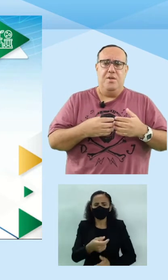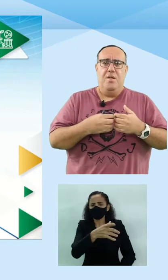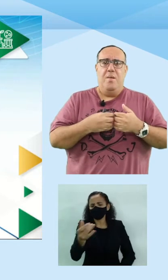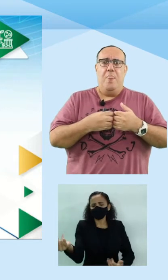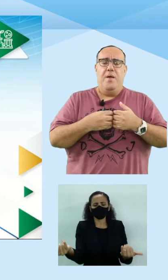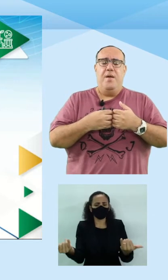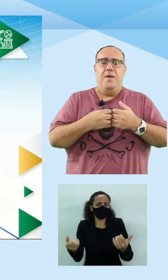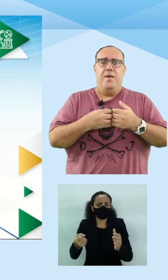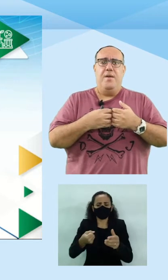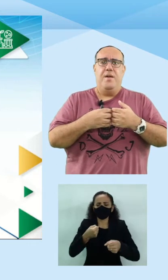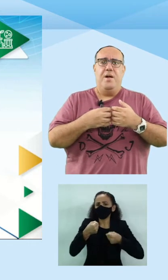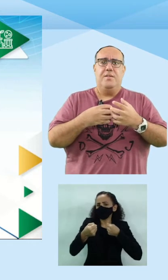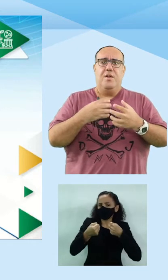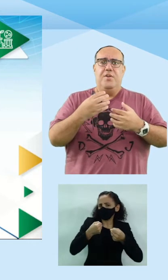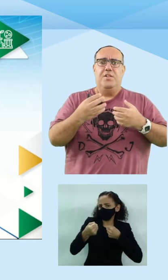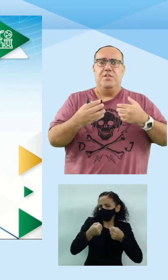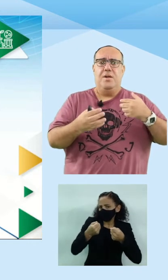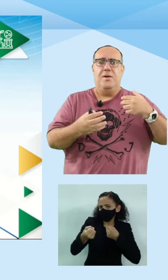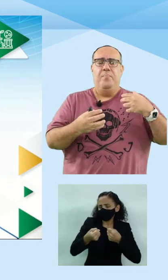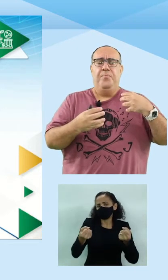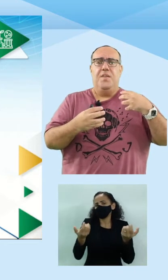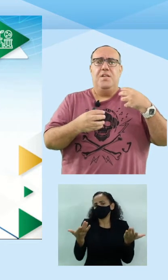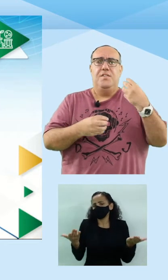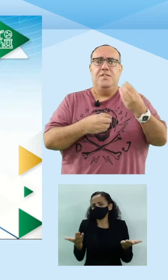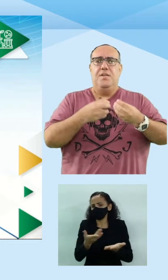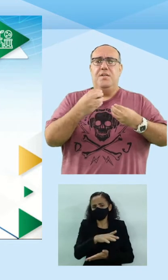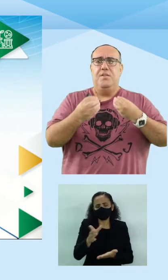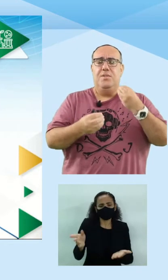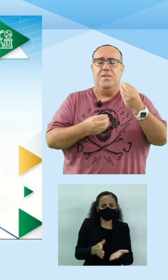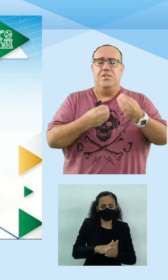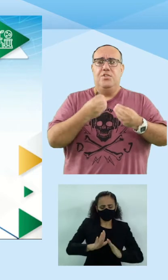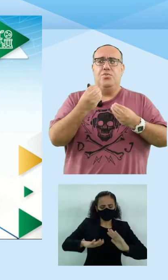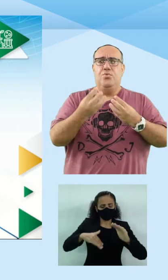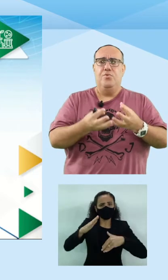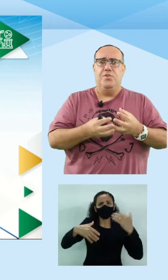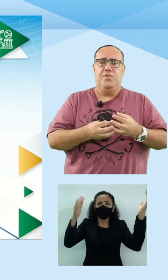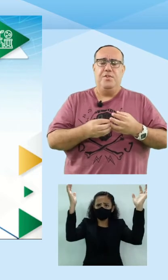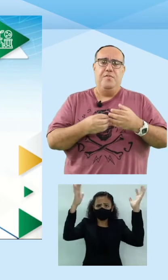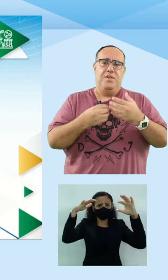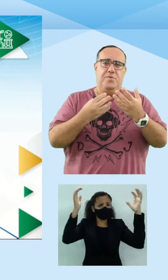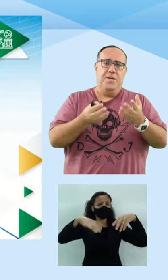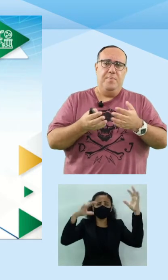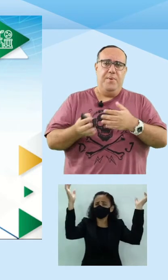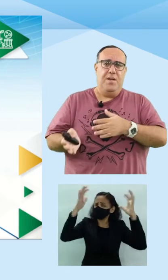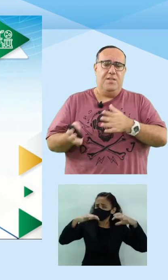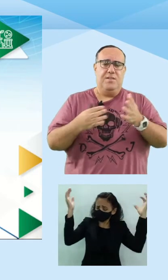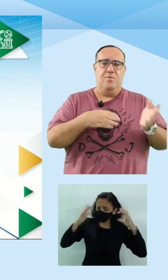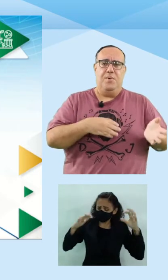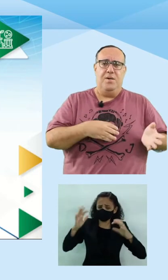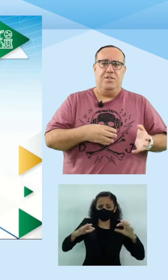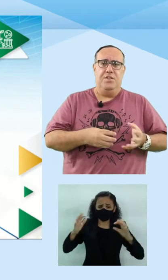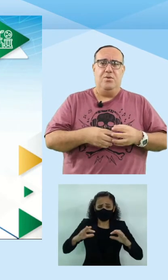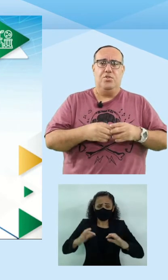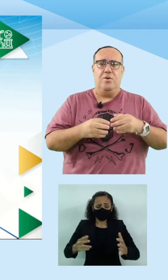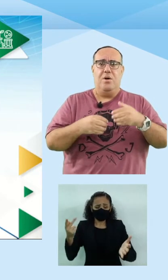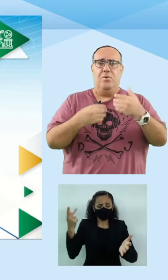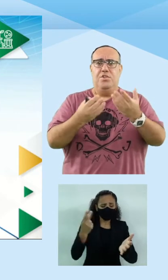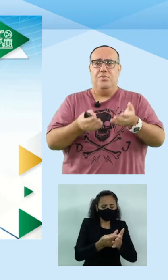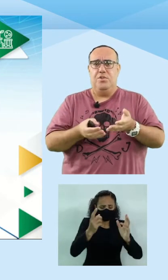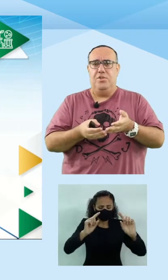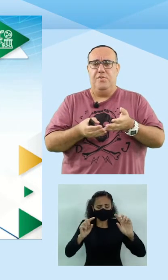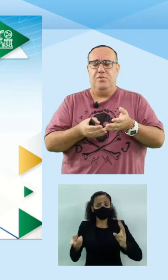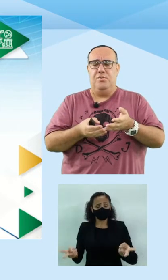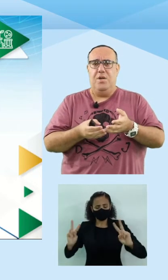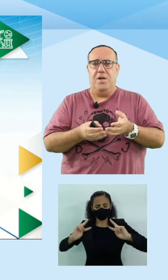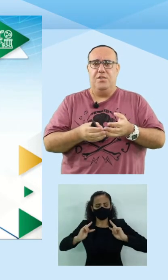reportagens, através da incidência de grande quantidade de chuvas, que infelizmente, pela ação humana de não jogar o lixo